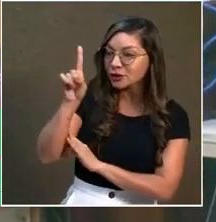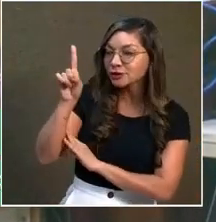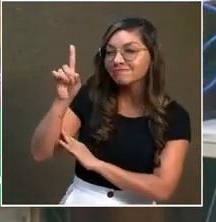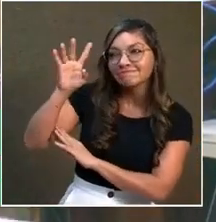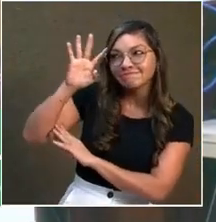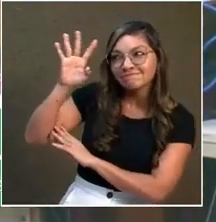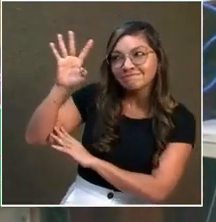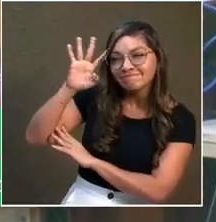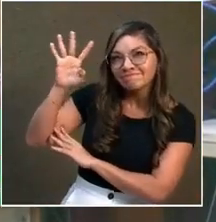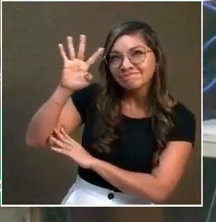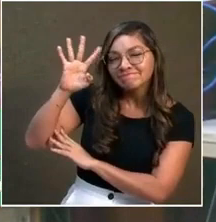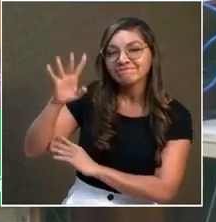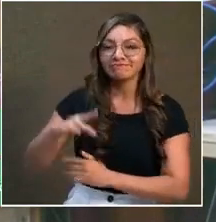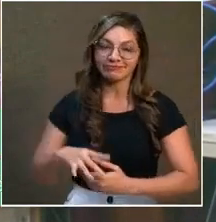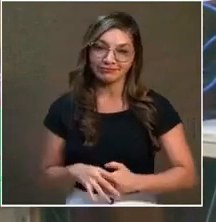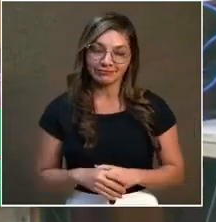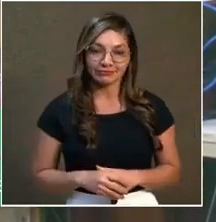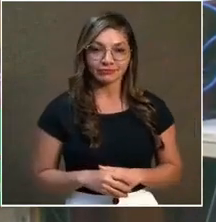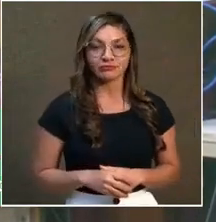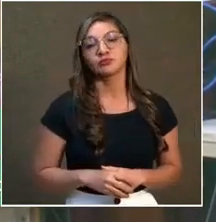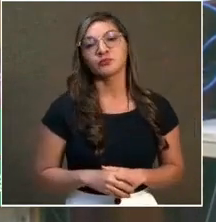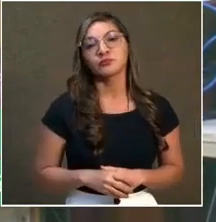si.